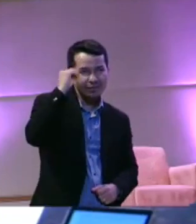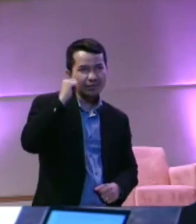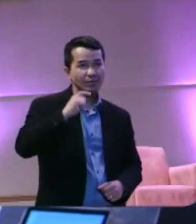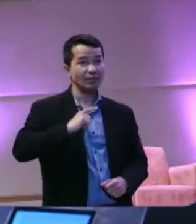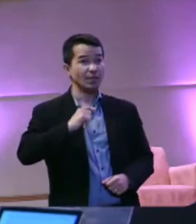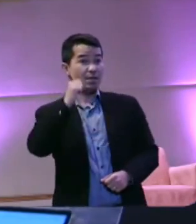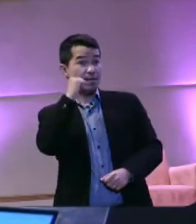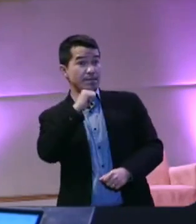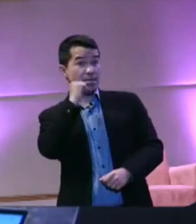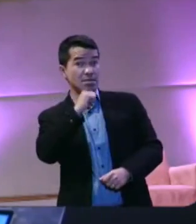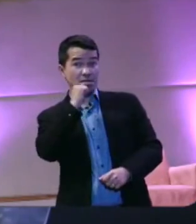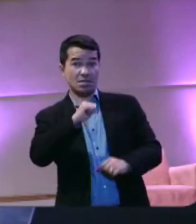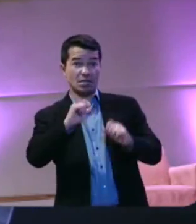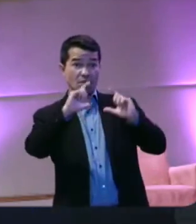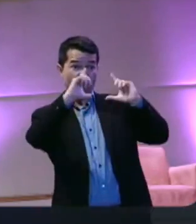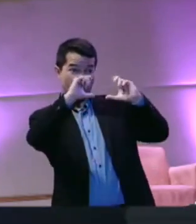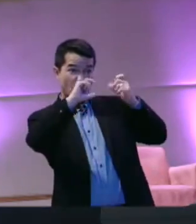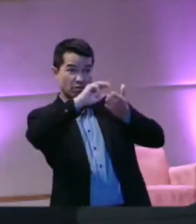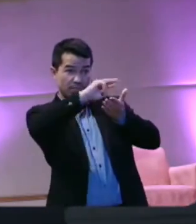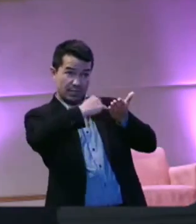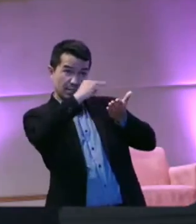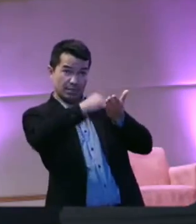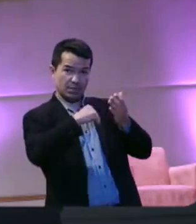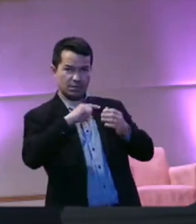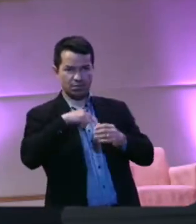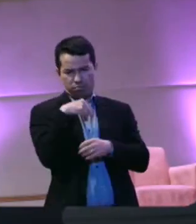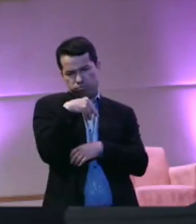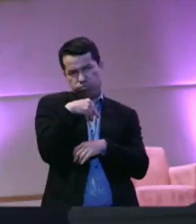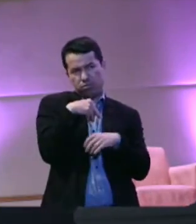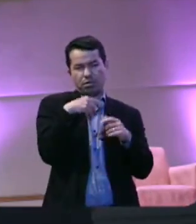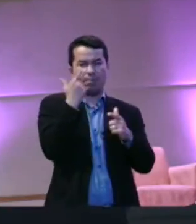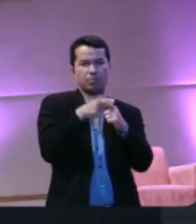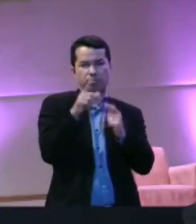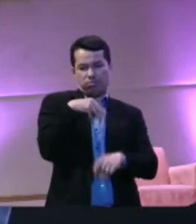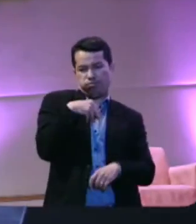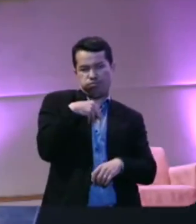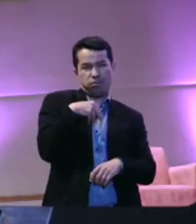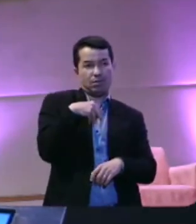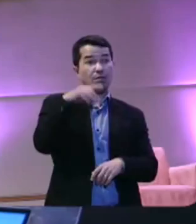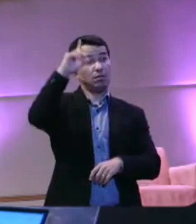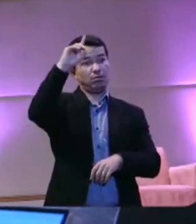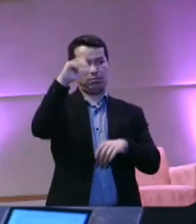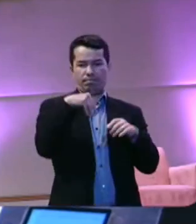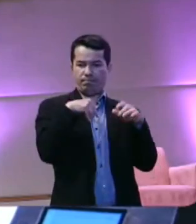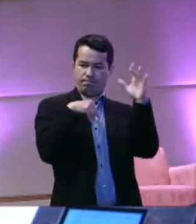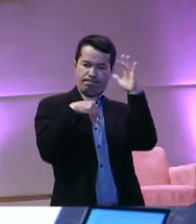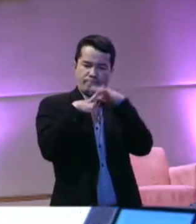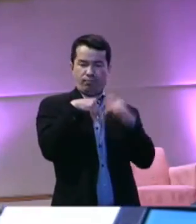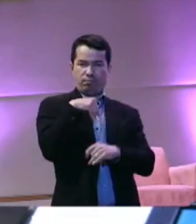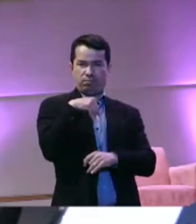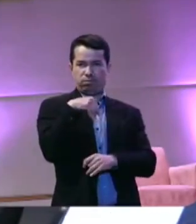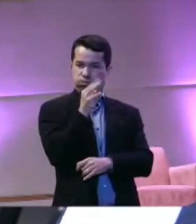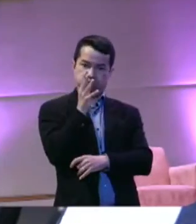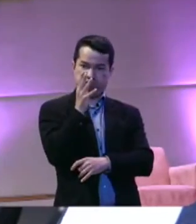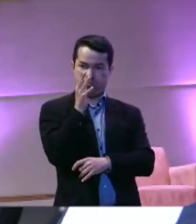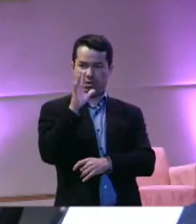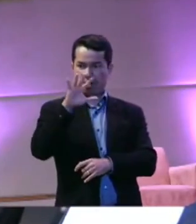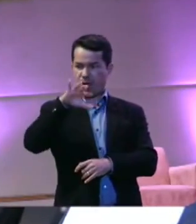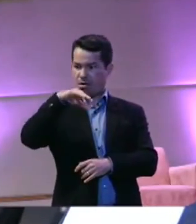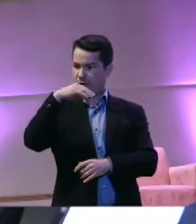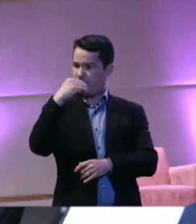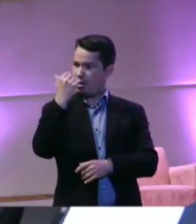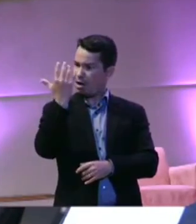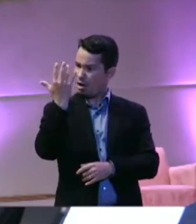fotos contando que ela tinha uma atrofia na sua mão e como o Senhor a curou. E eu fiquei pensando, será que tem